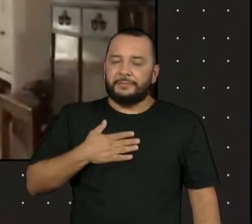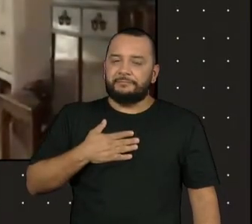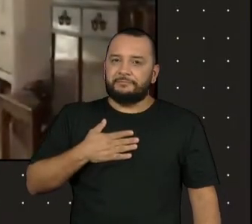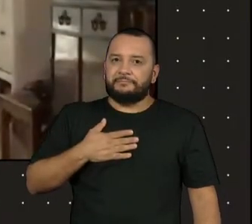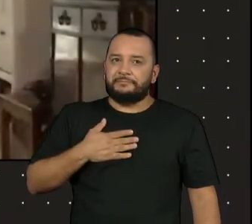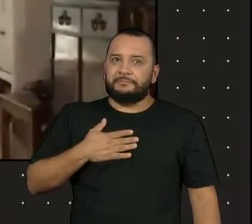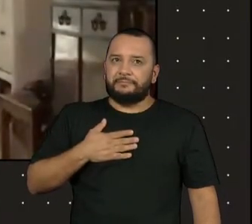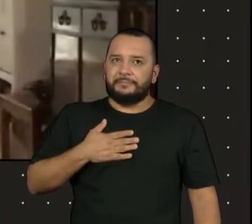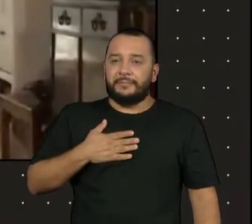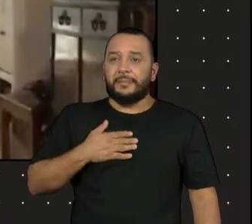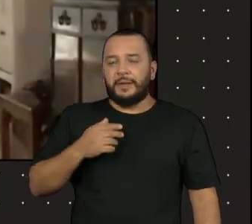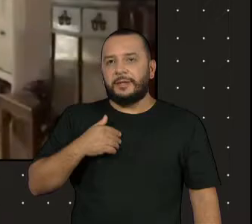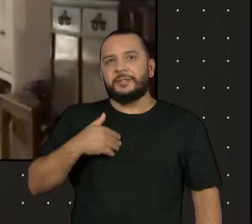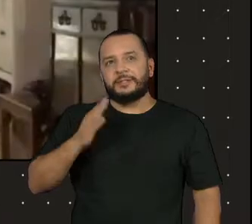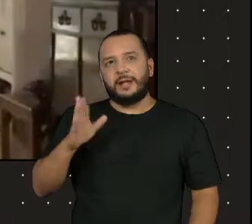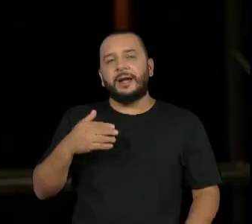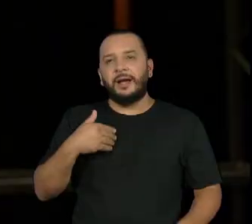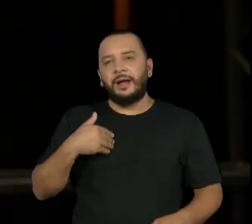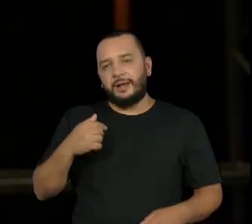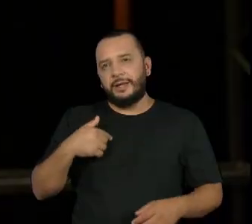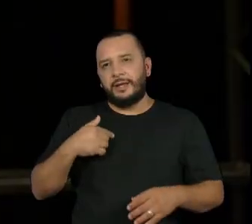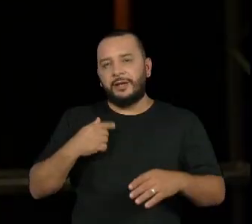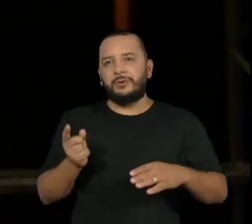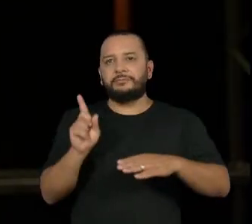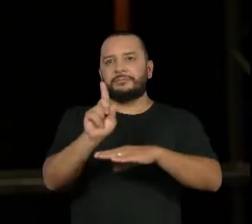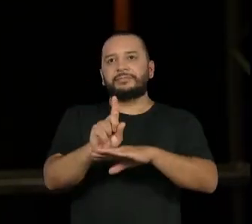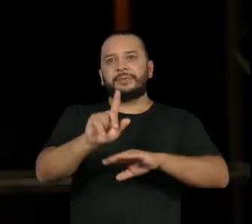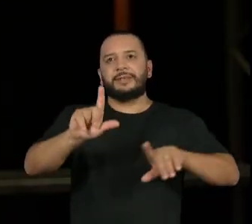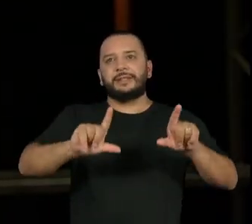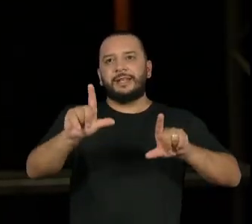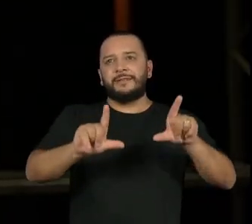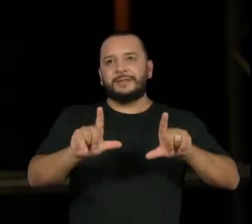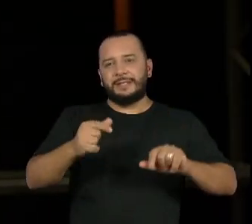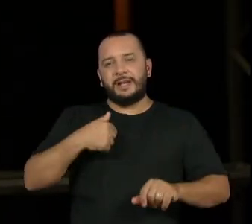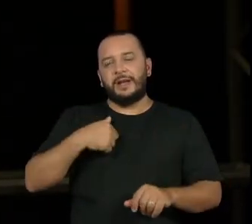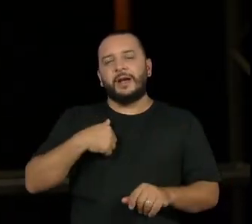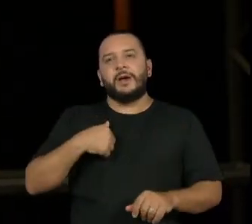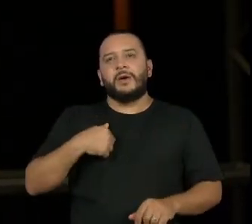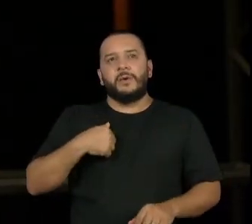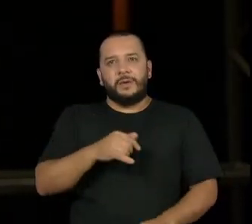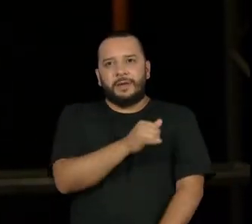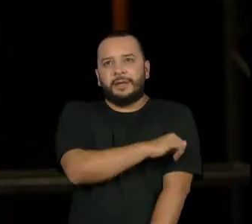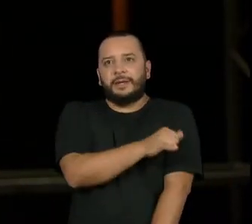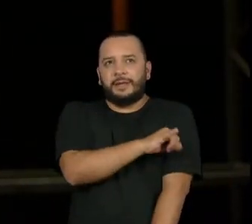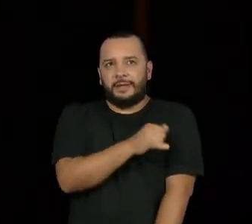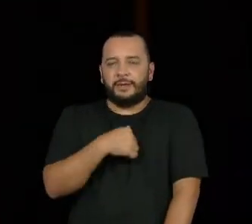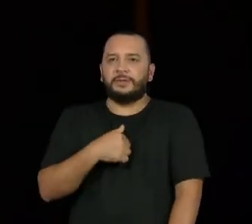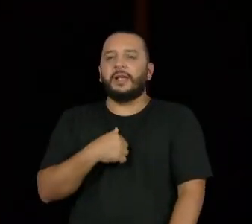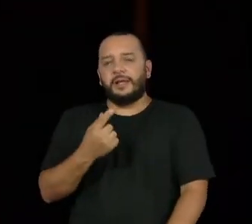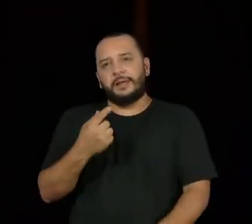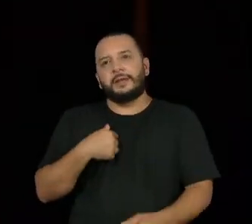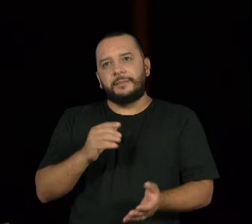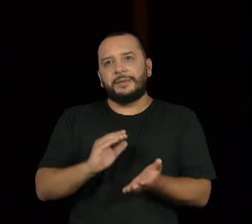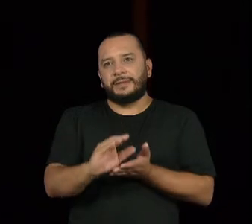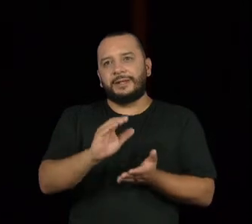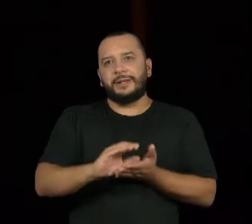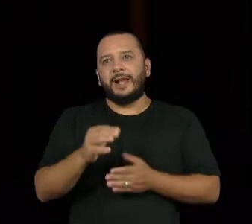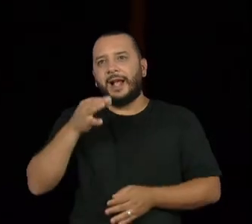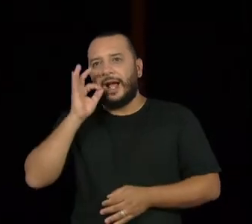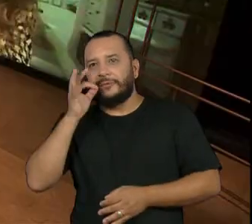que era para me apresentar no programa na TV Rio, patrocinado pelo Café Caboclo e Açúcar União.